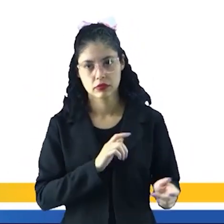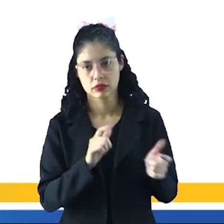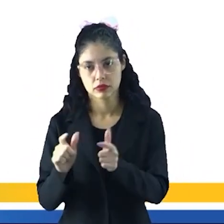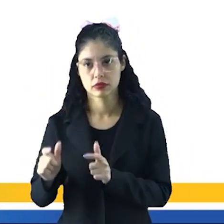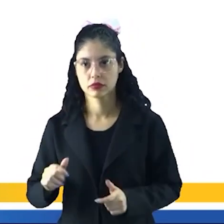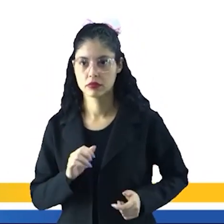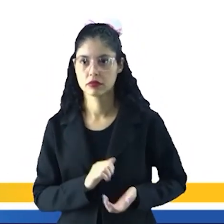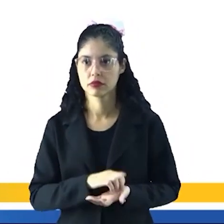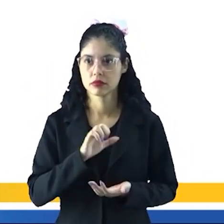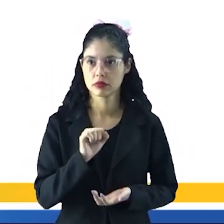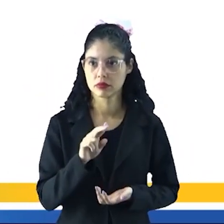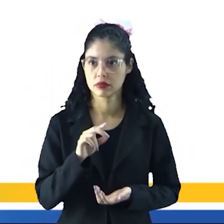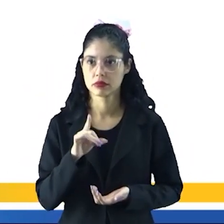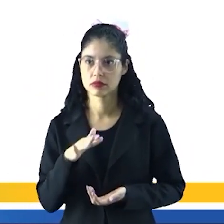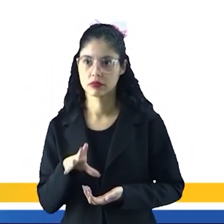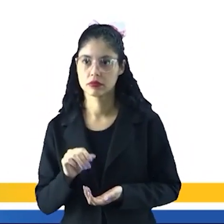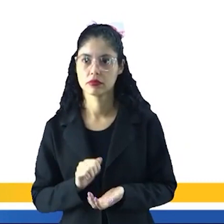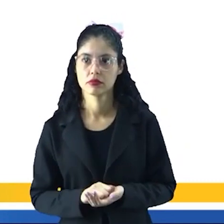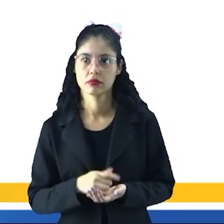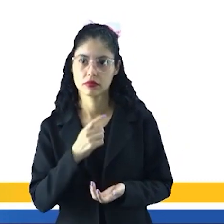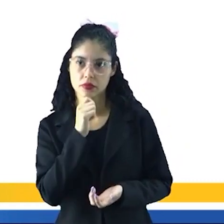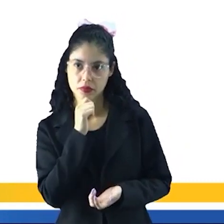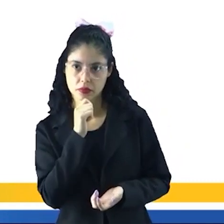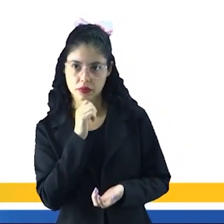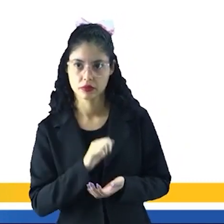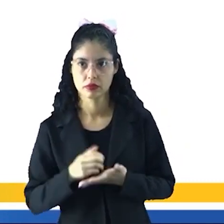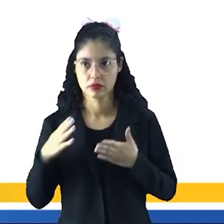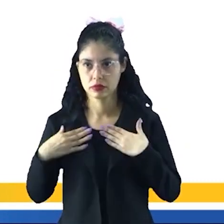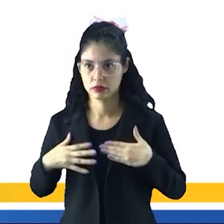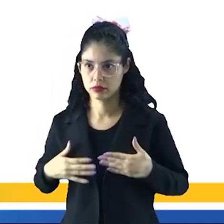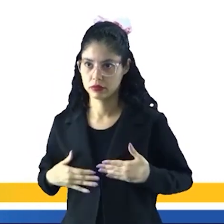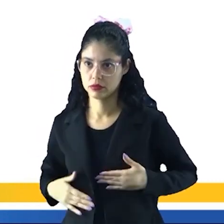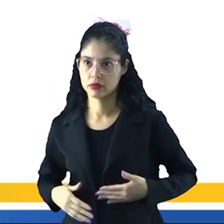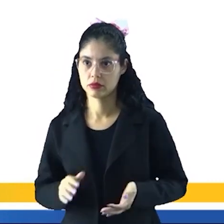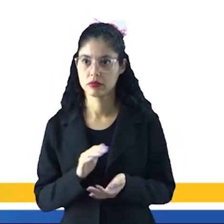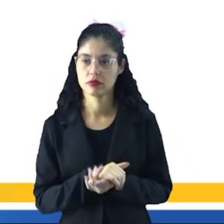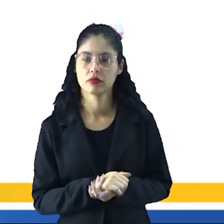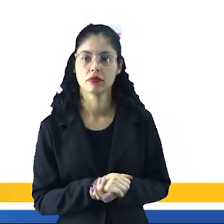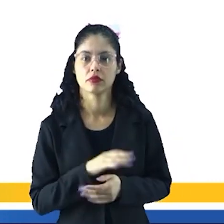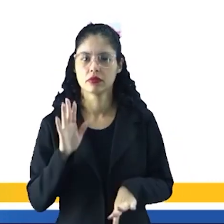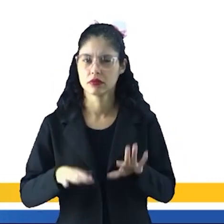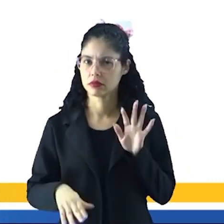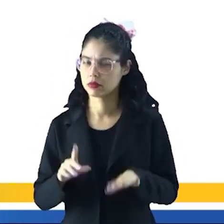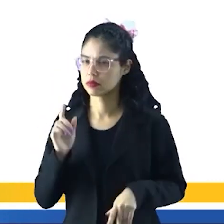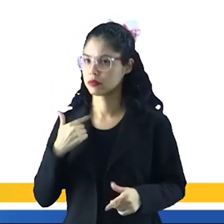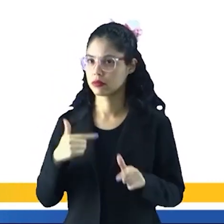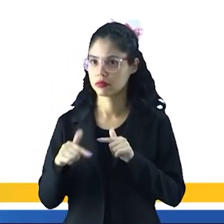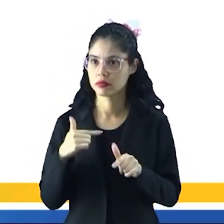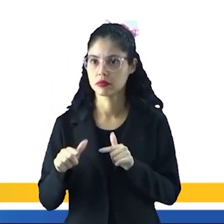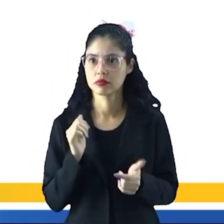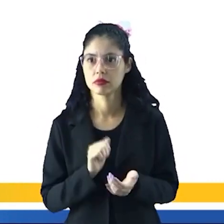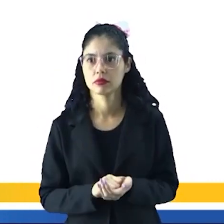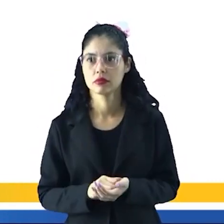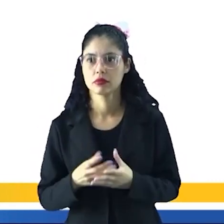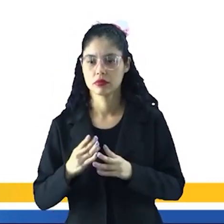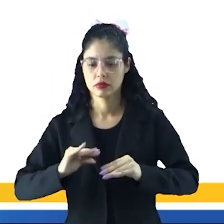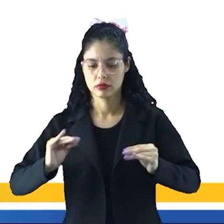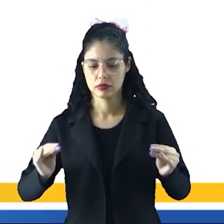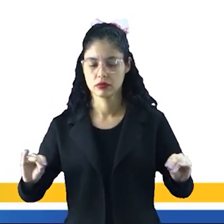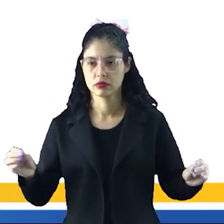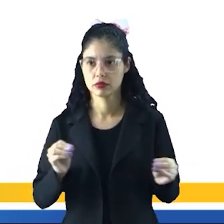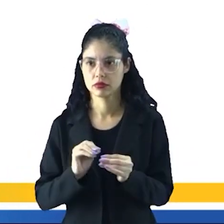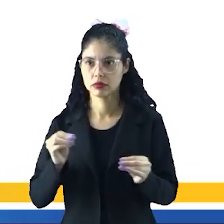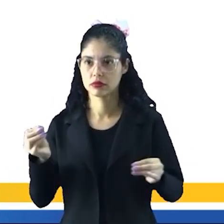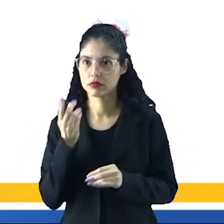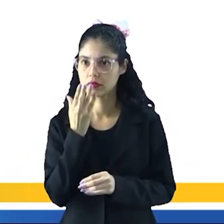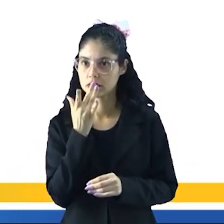ambientes sensuais de grande escala que evocam experiências corporais, muitas vezes trabalhando em um tecido elástico